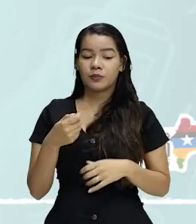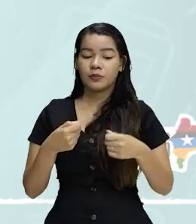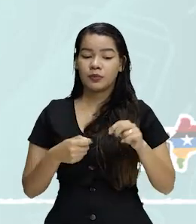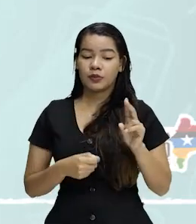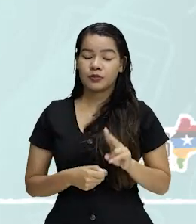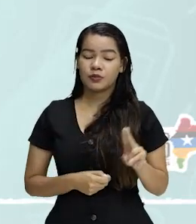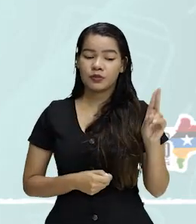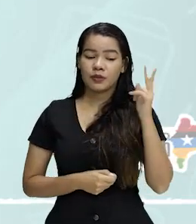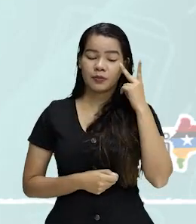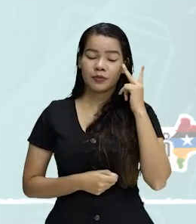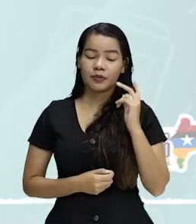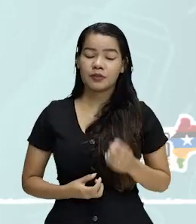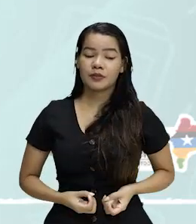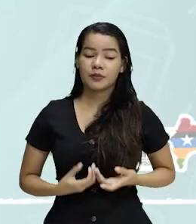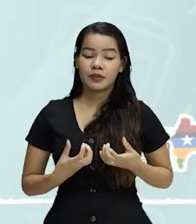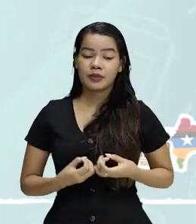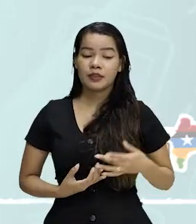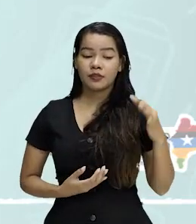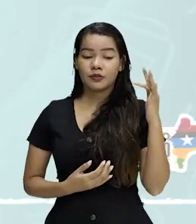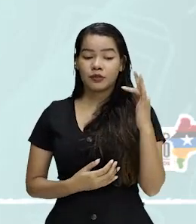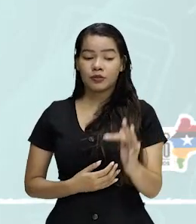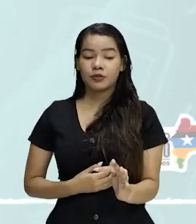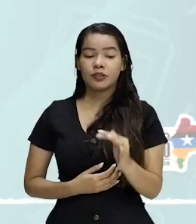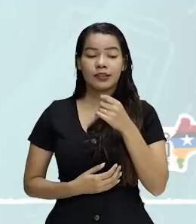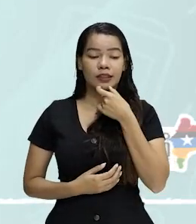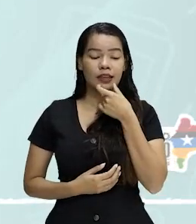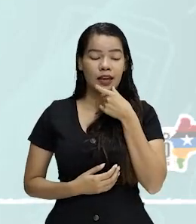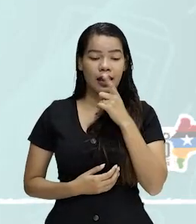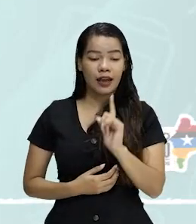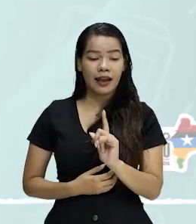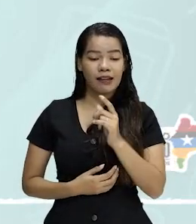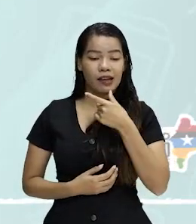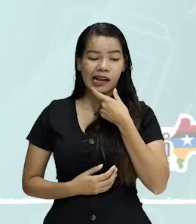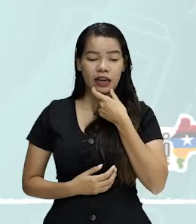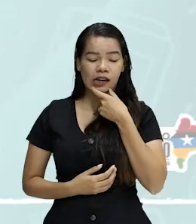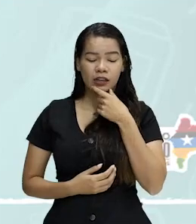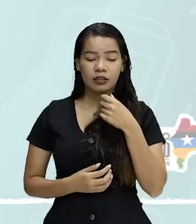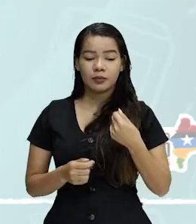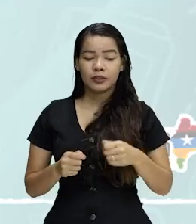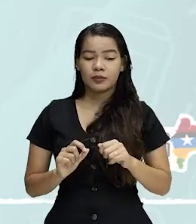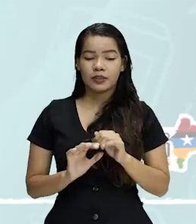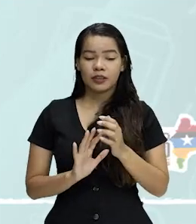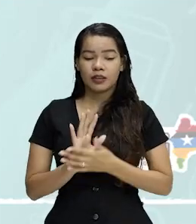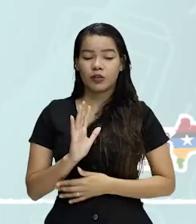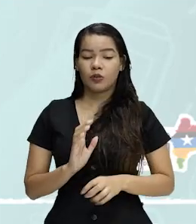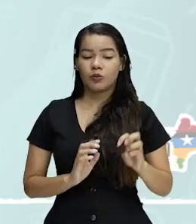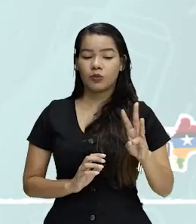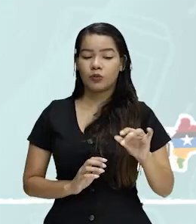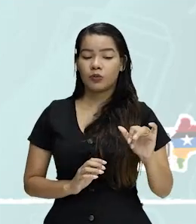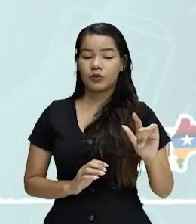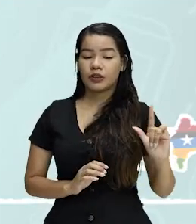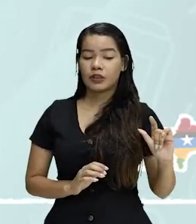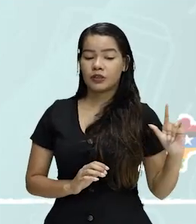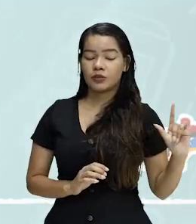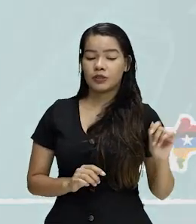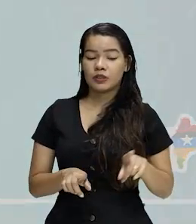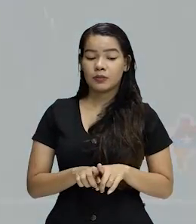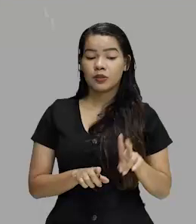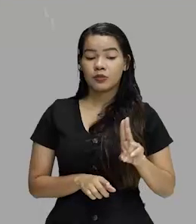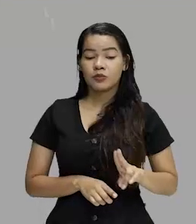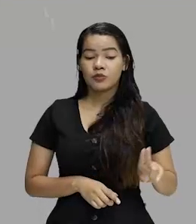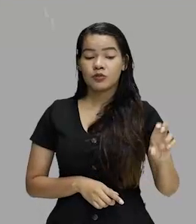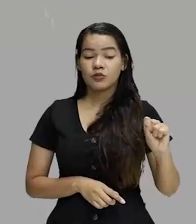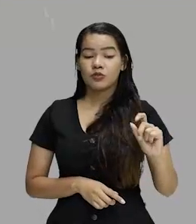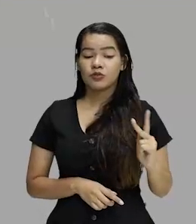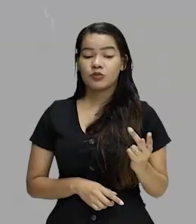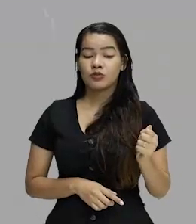utilizar para expressar futuro em língua inglesa. Nós podemos criar futuro com o will, e aí eu coloquei também o shall, e daqui a